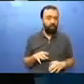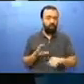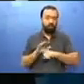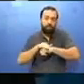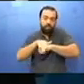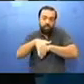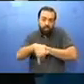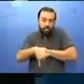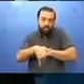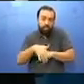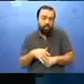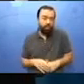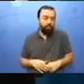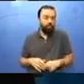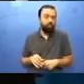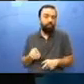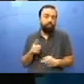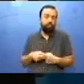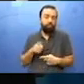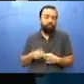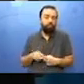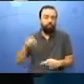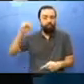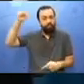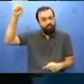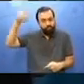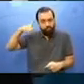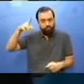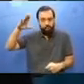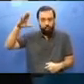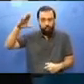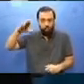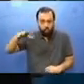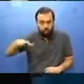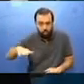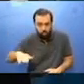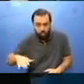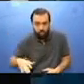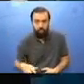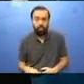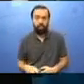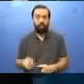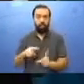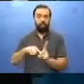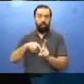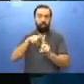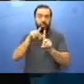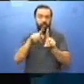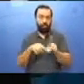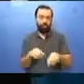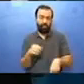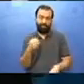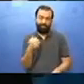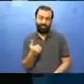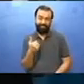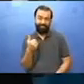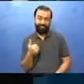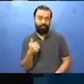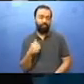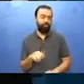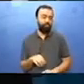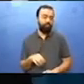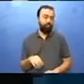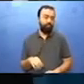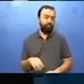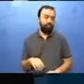Mas por quê? Porque neste período o sol já se pôs, a temperatura está mais amena, mais agradável, está menos calor e